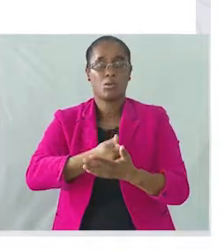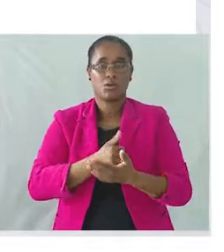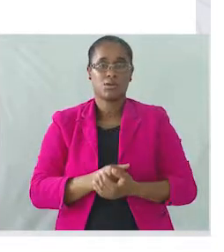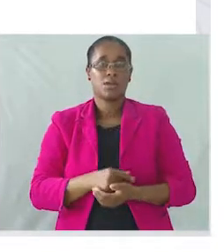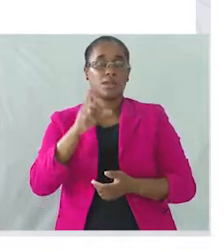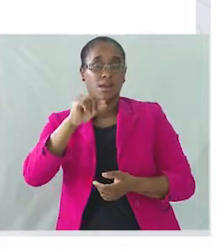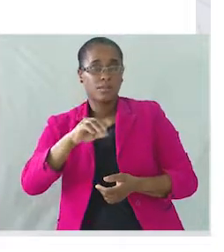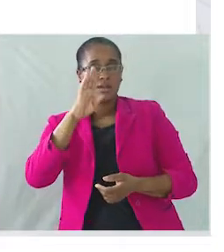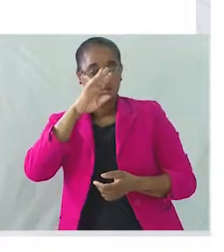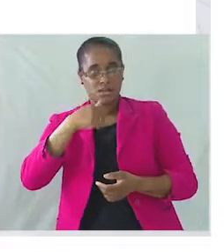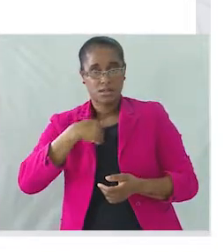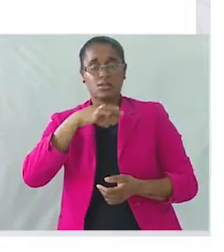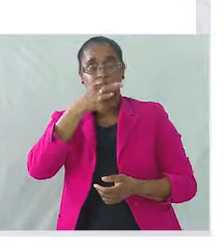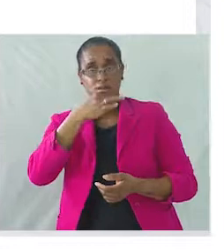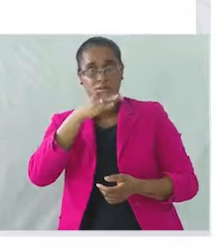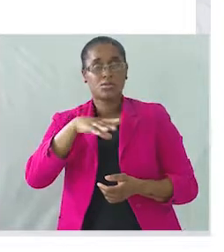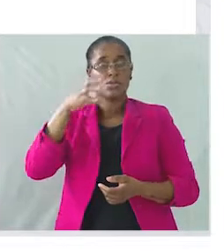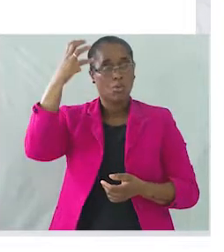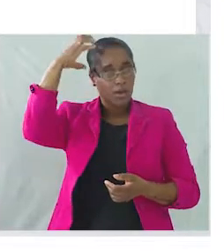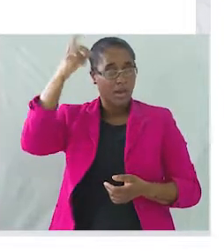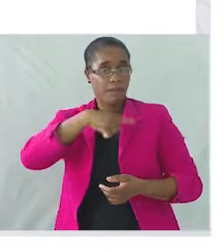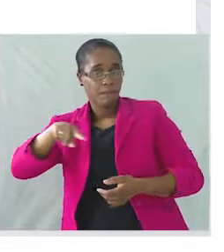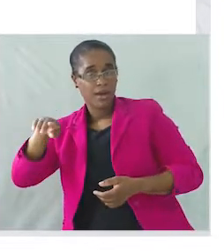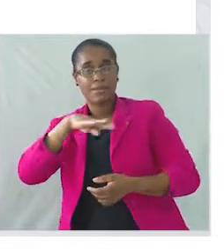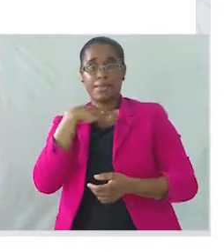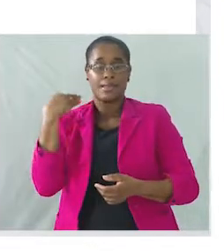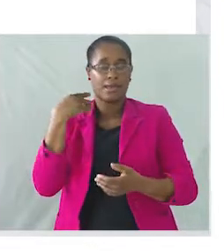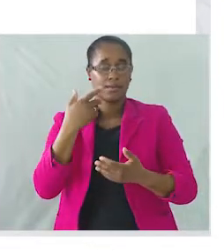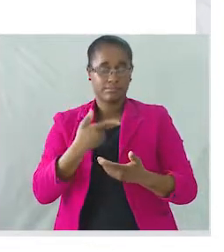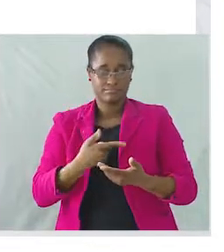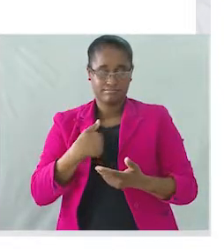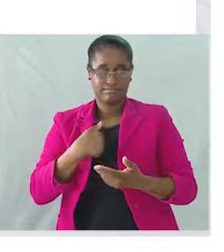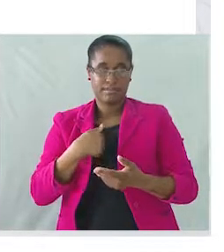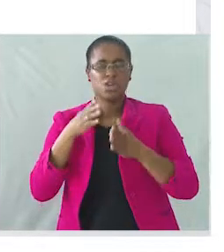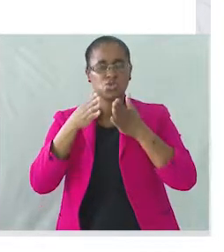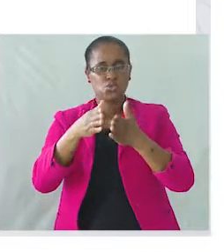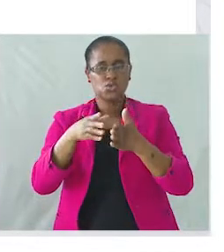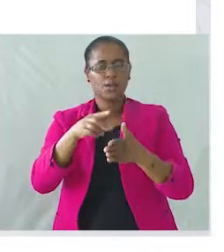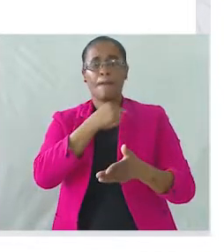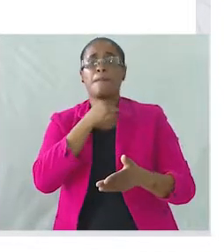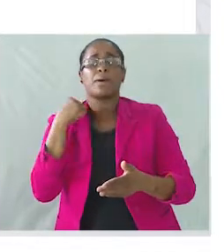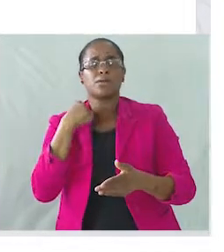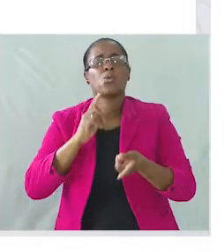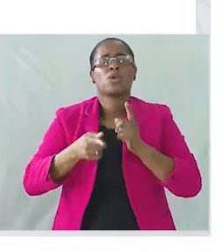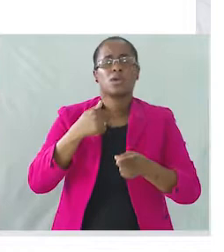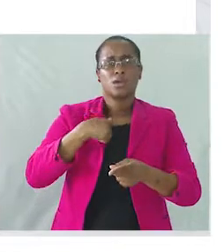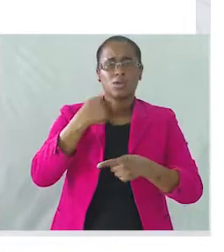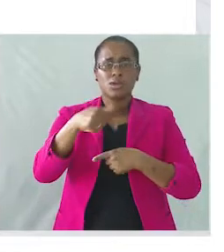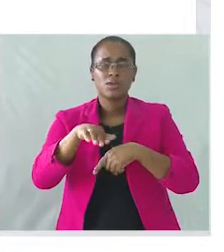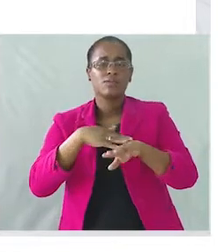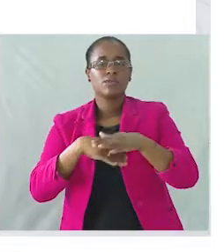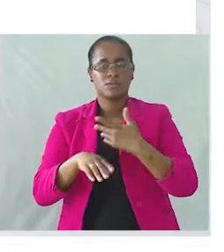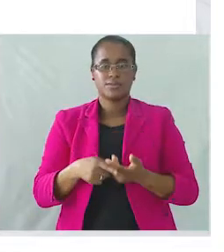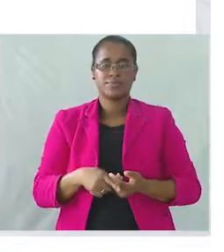E se o digo, o rei manda-me matar. Ajude-me, padre. que eu hei de fazer?